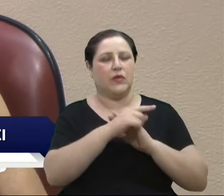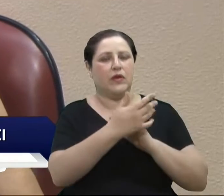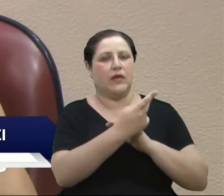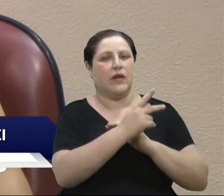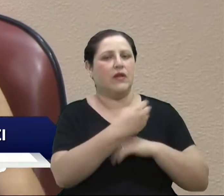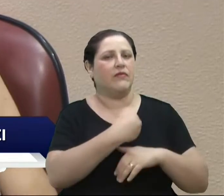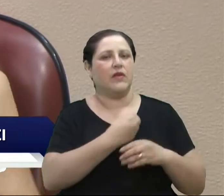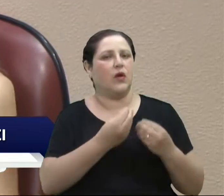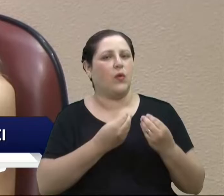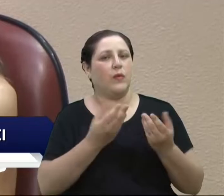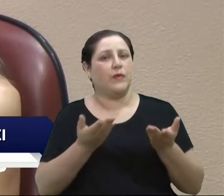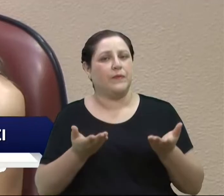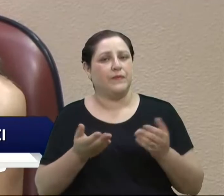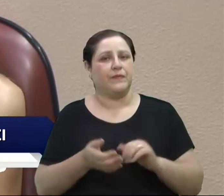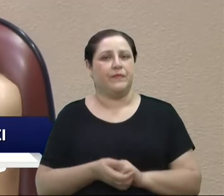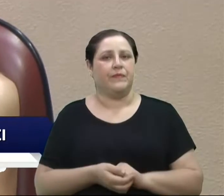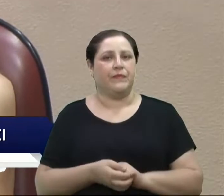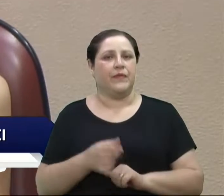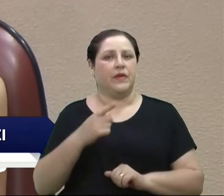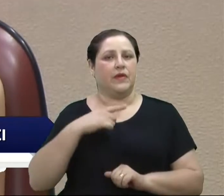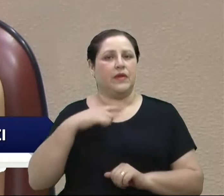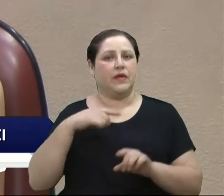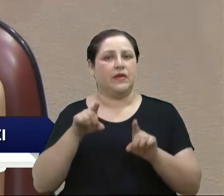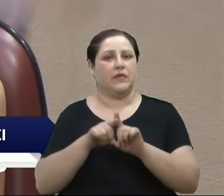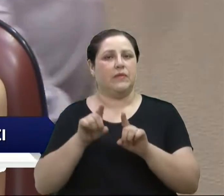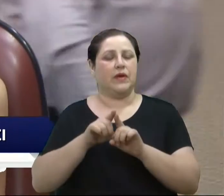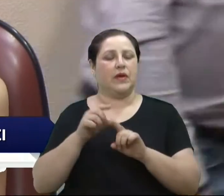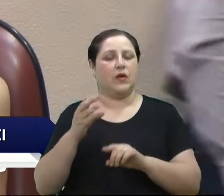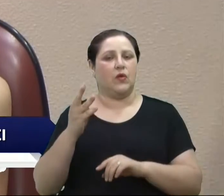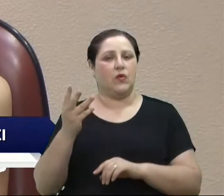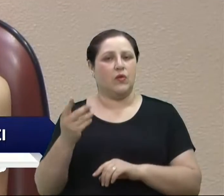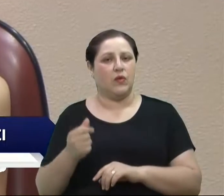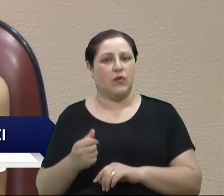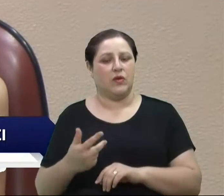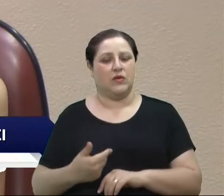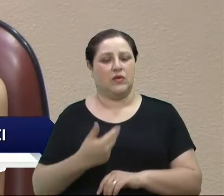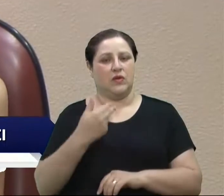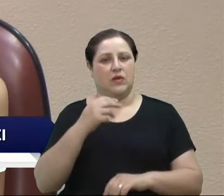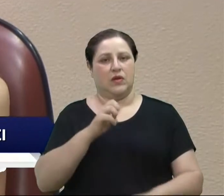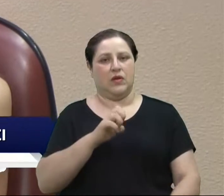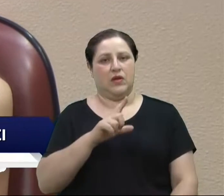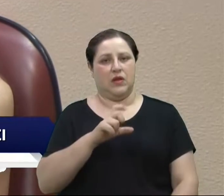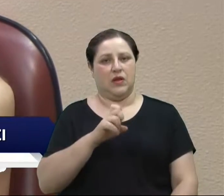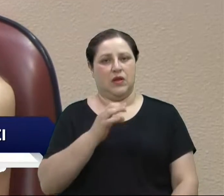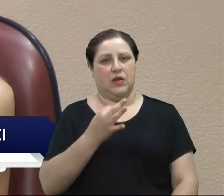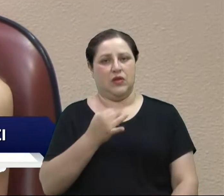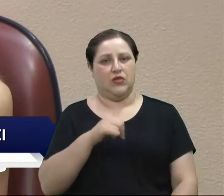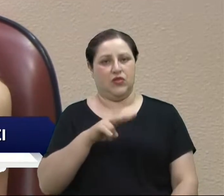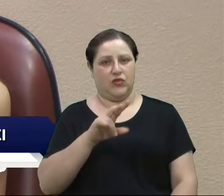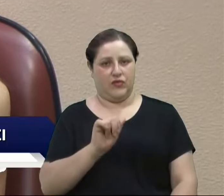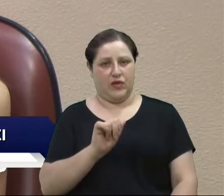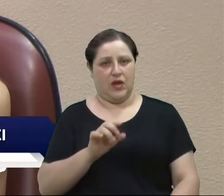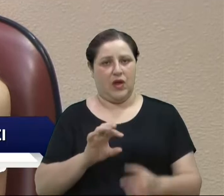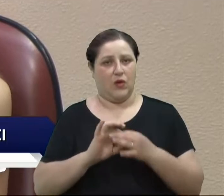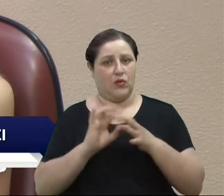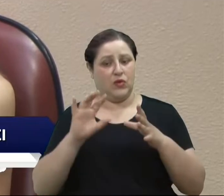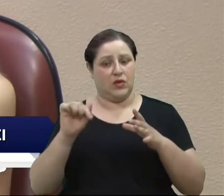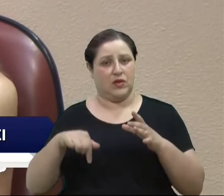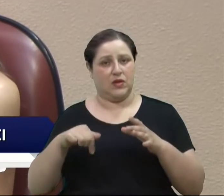Nós temos também um quantitativo de cirurgias eletivas que são autorizadas para realizar no nosso